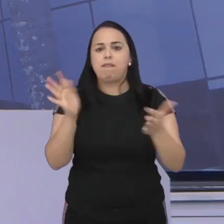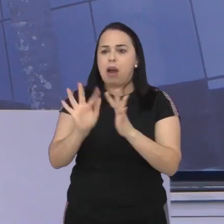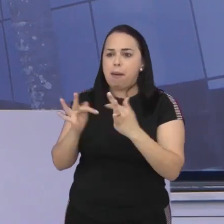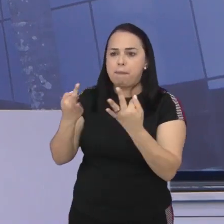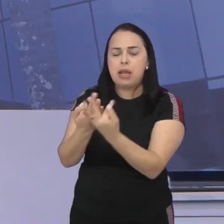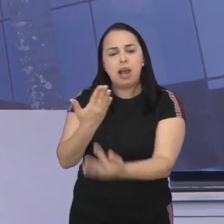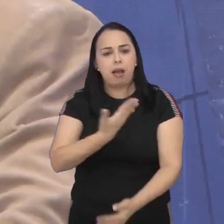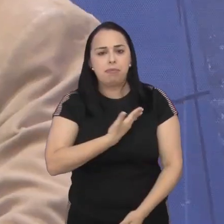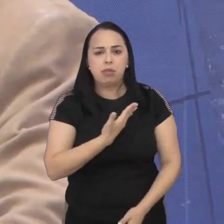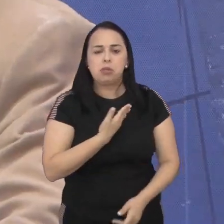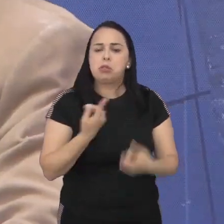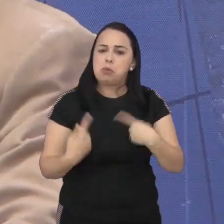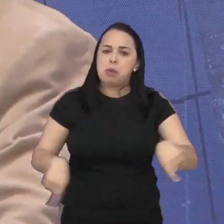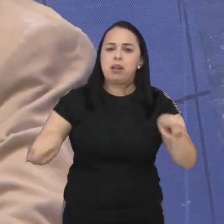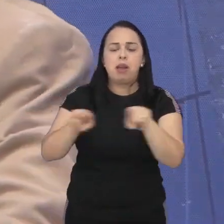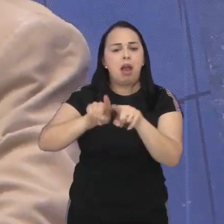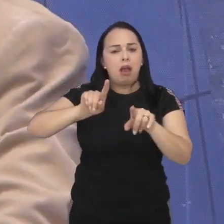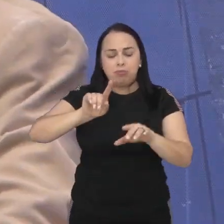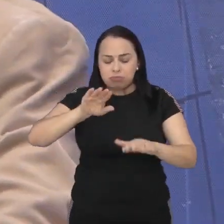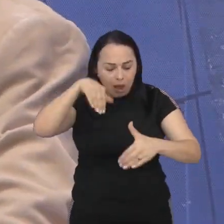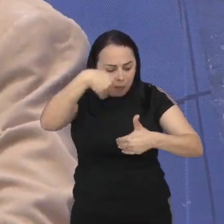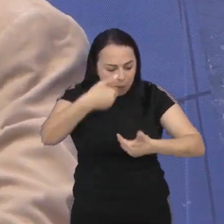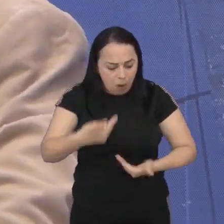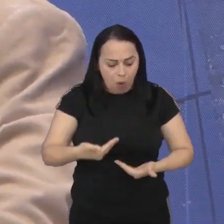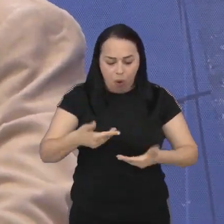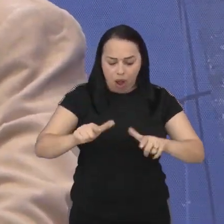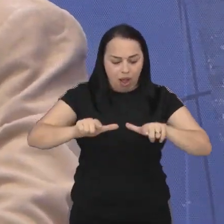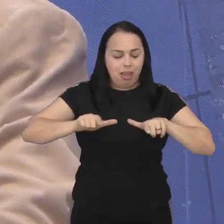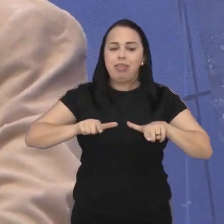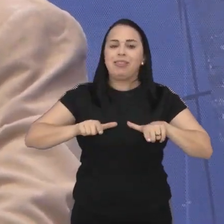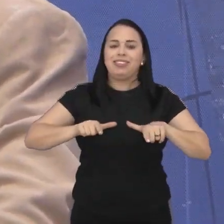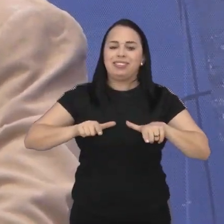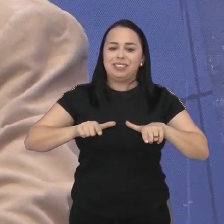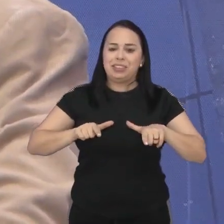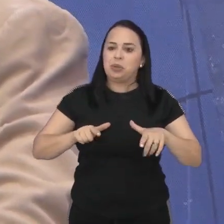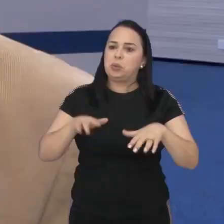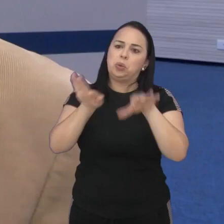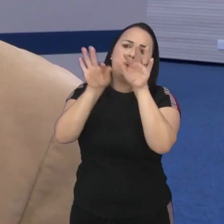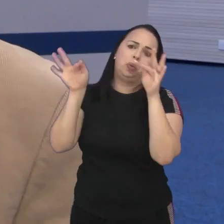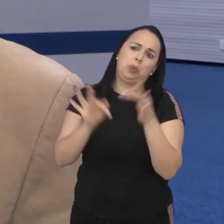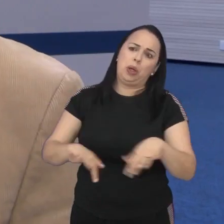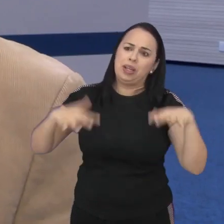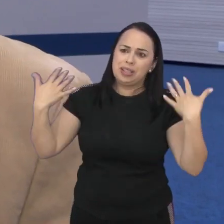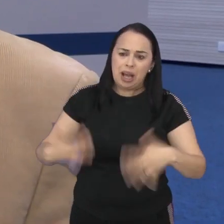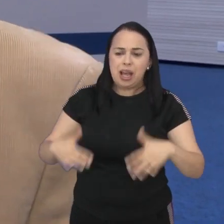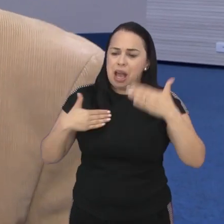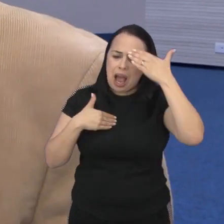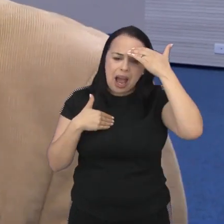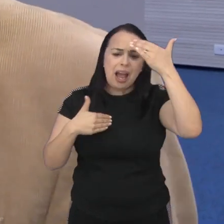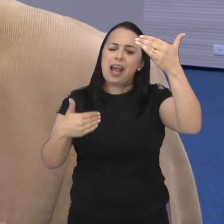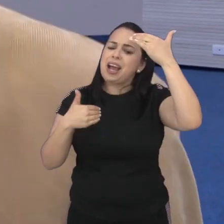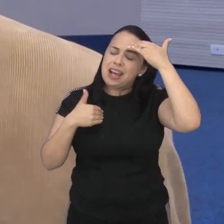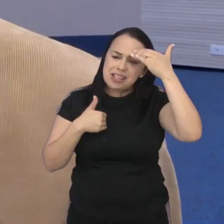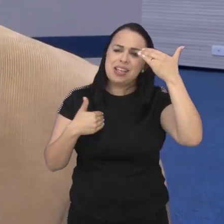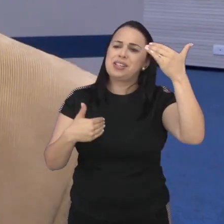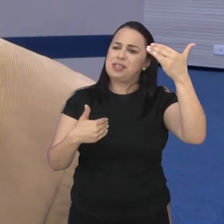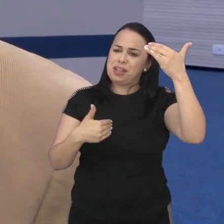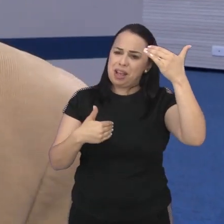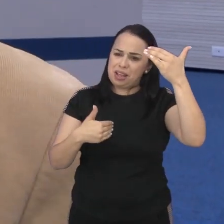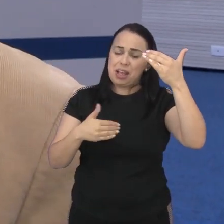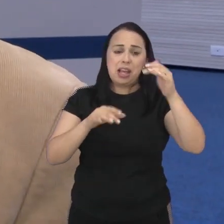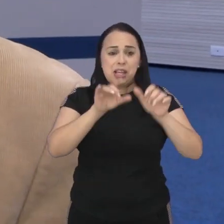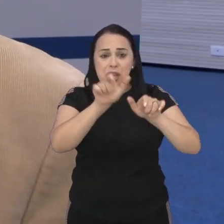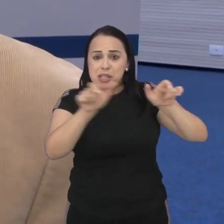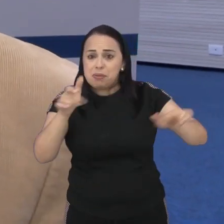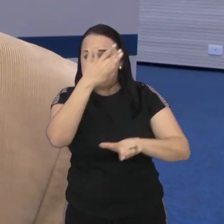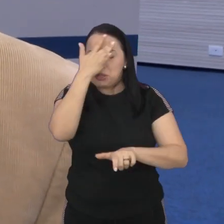amigos e parceiros. Para ele, foi uma honra receber a medalha na cidade onde nasceu. Muito feliz, né? Muita gratidão, assim,